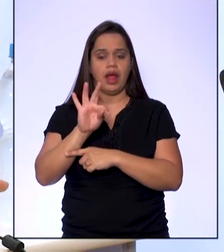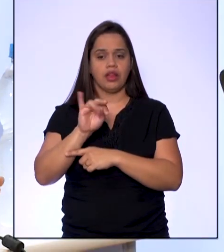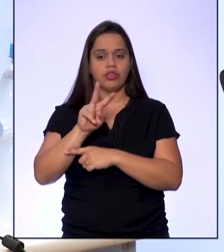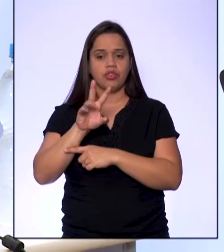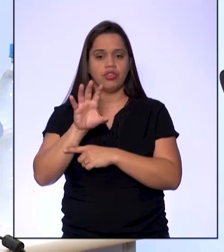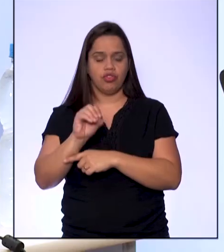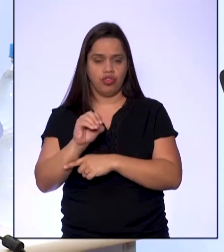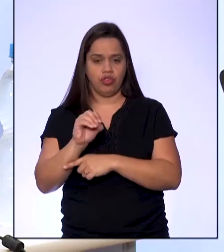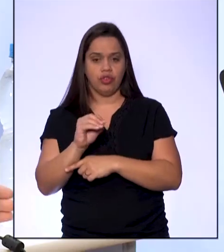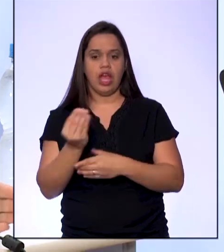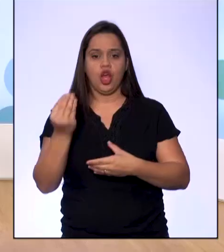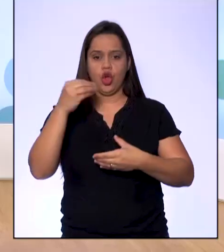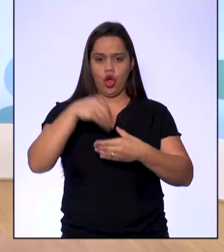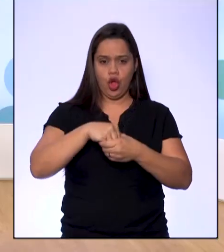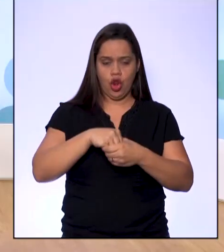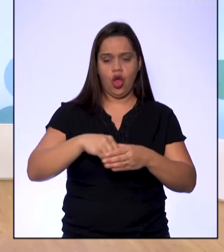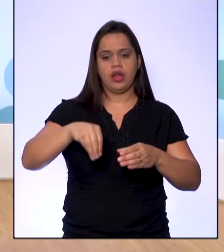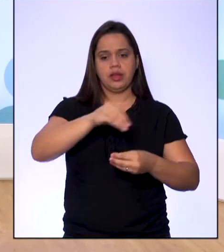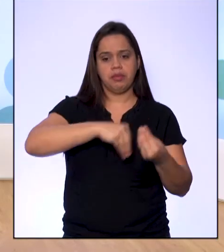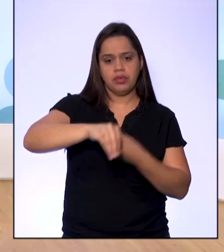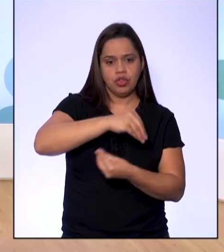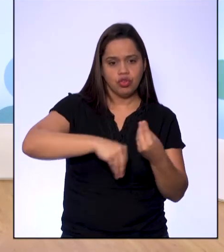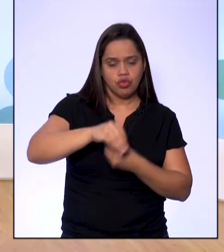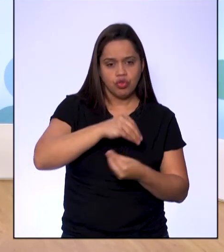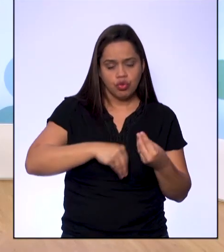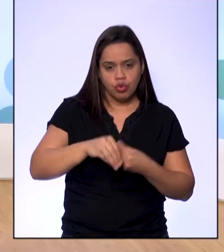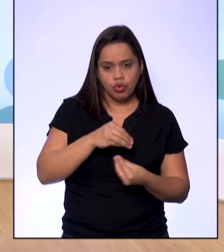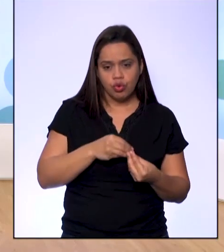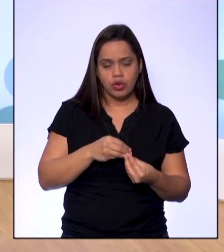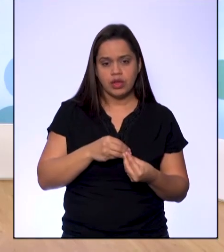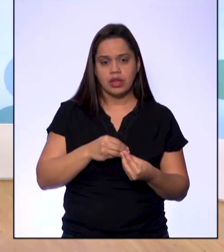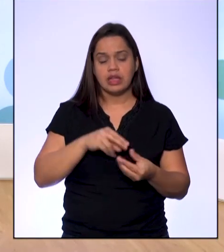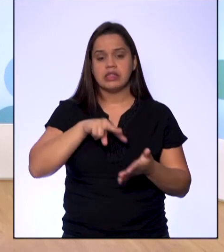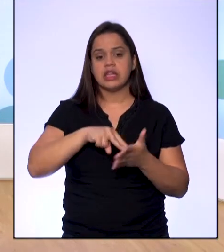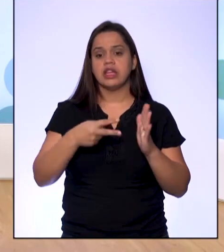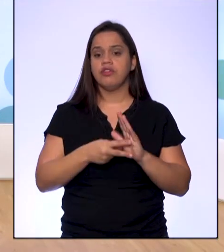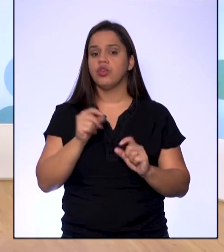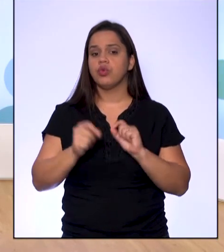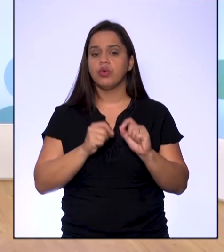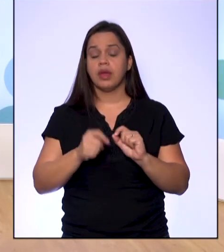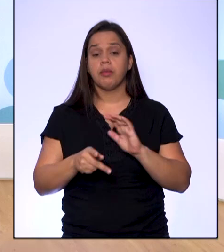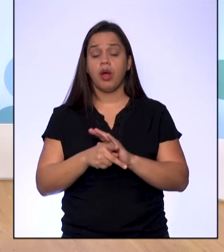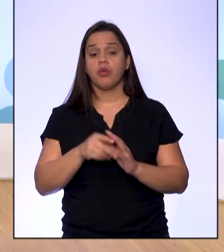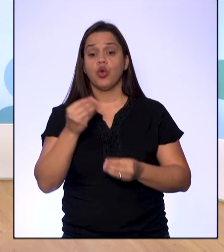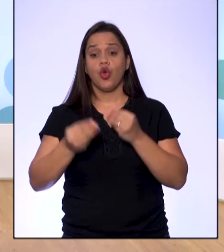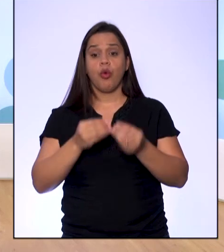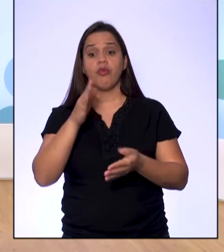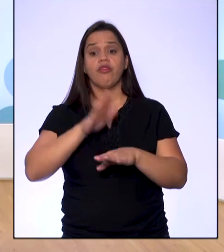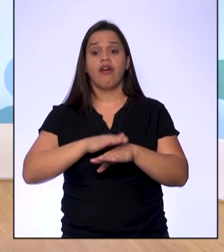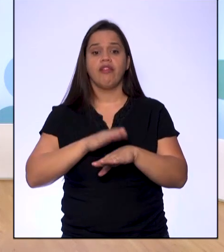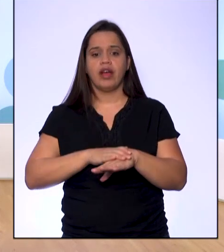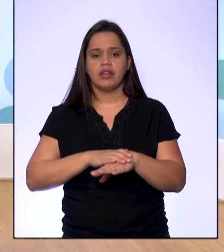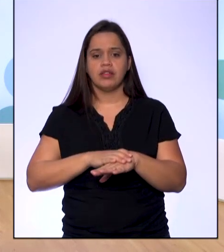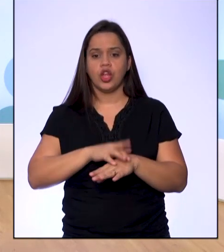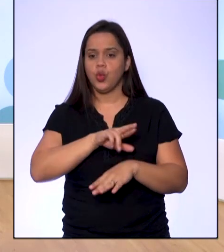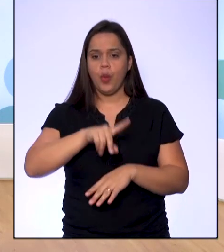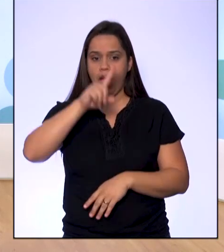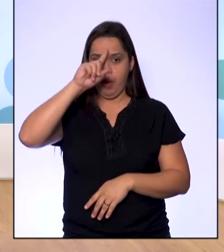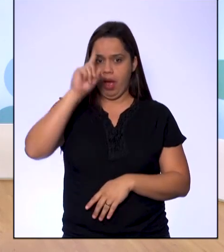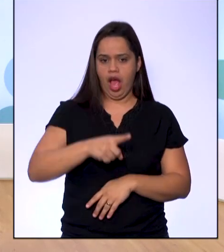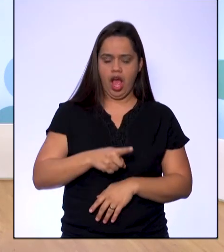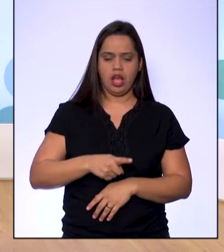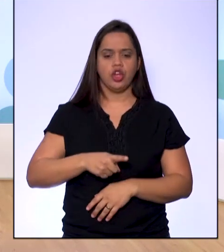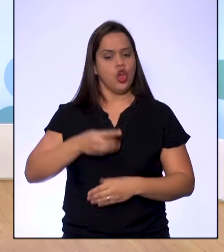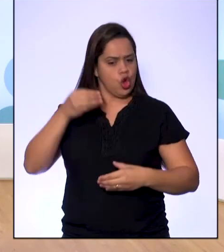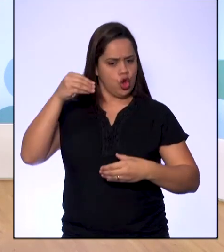misture. Corte, derreta, banhe. Está dando o quê? Uma comanda. Como você deve fazer. Não é, neste caso, não é uma ordem, né? Coloque.